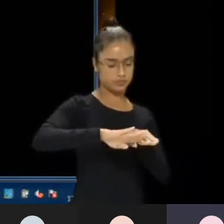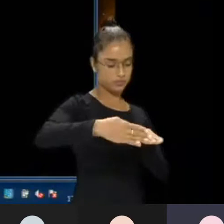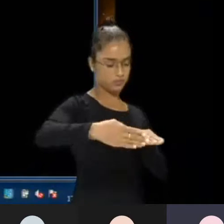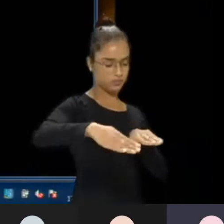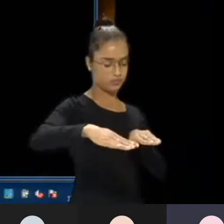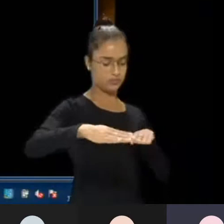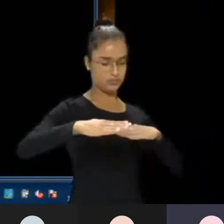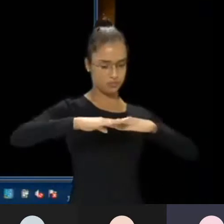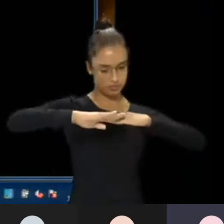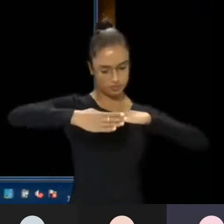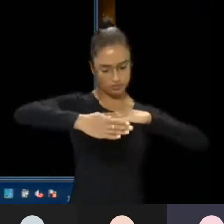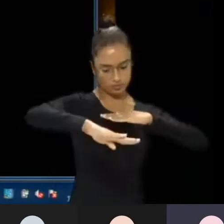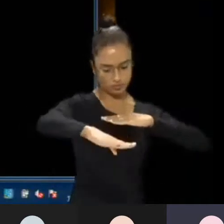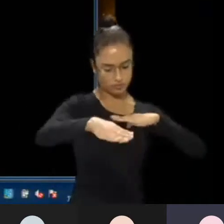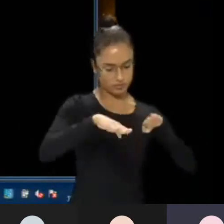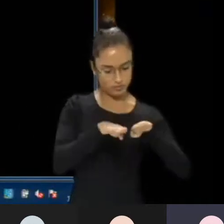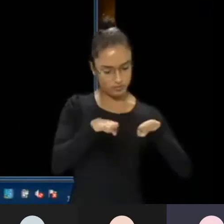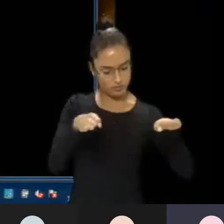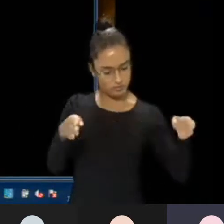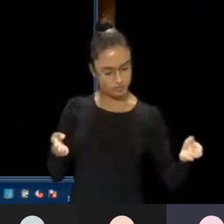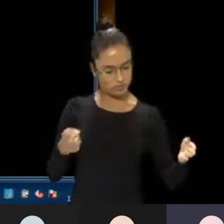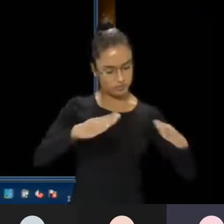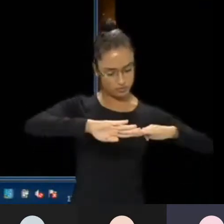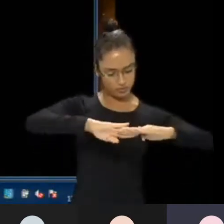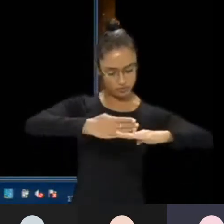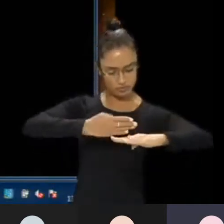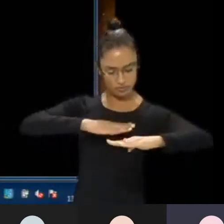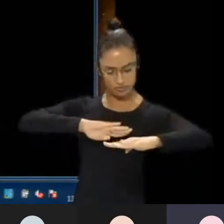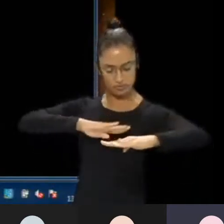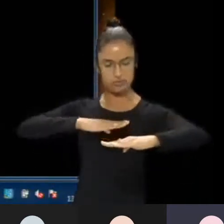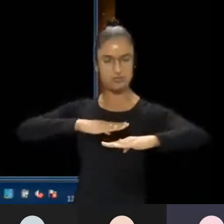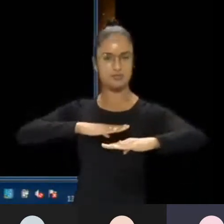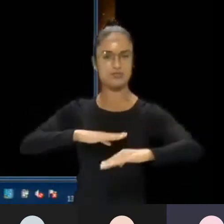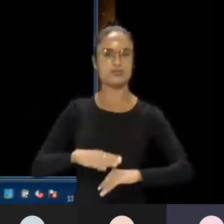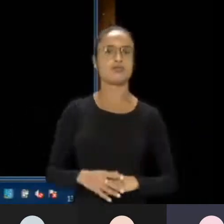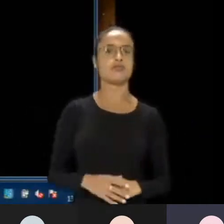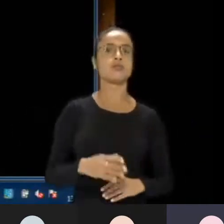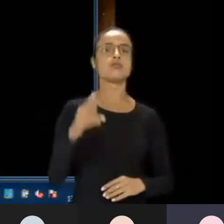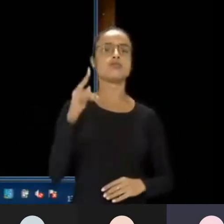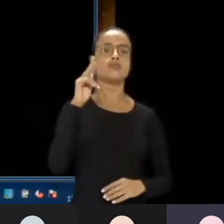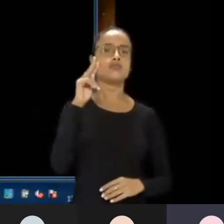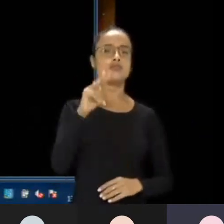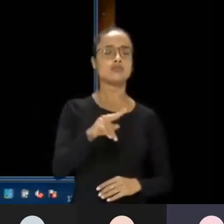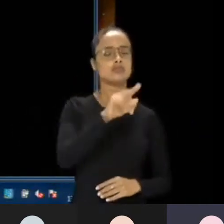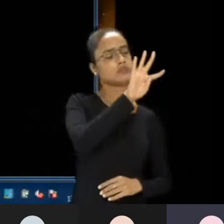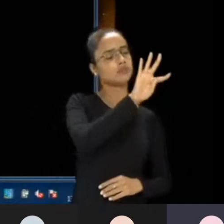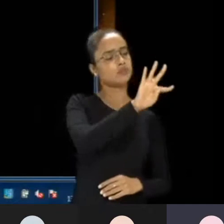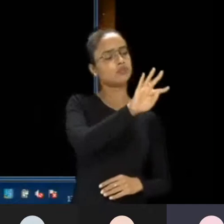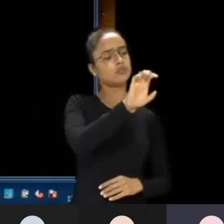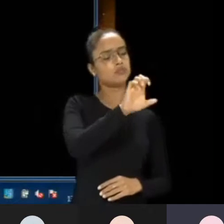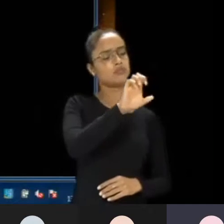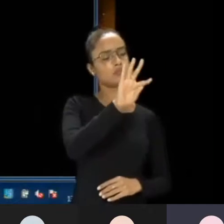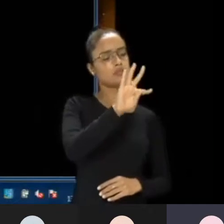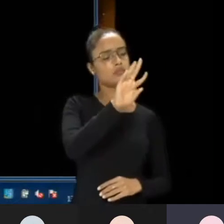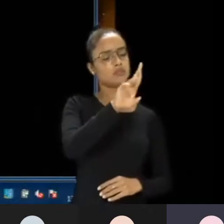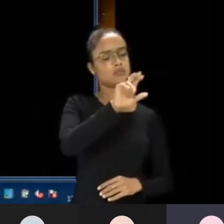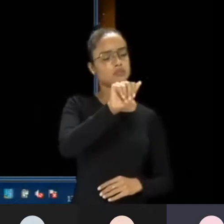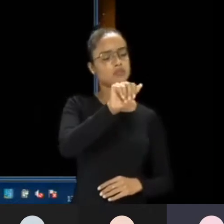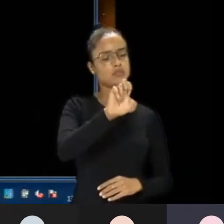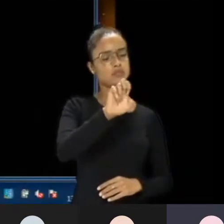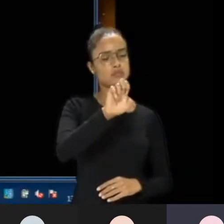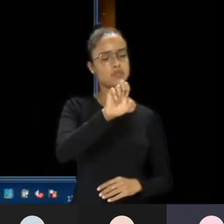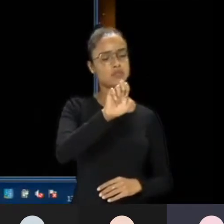O octaedro, que é o sólido composto só por triângulos, 8 triângulos. Eu